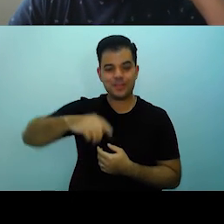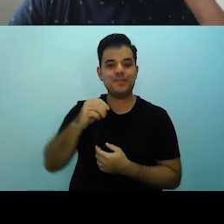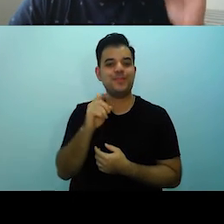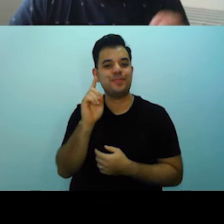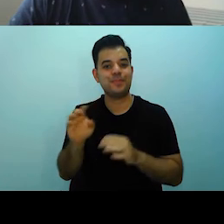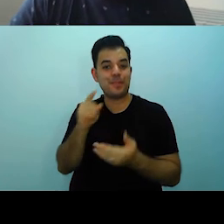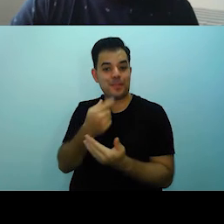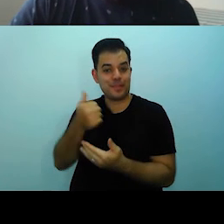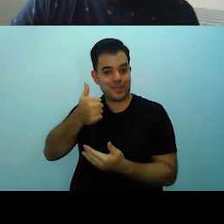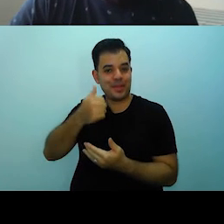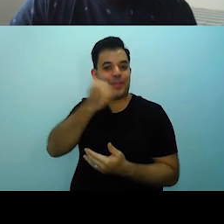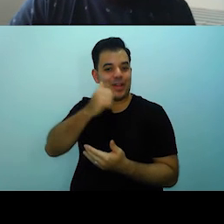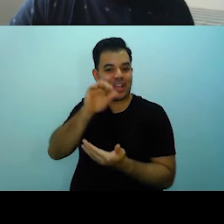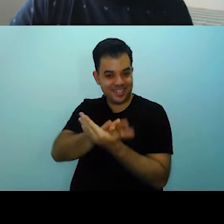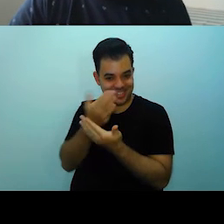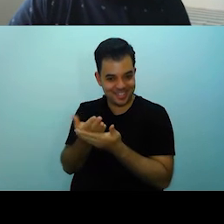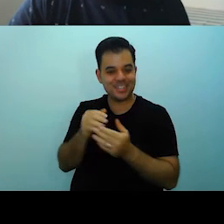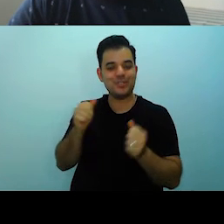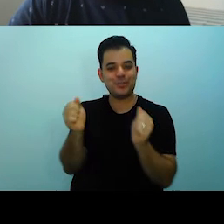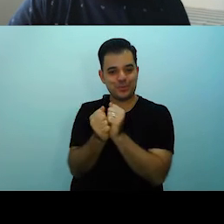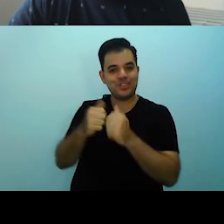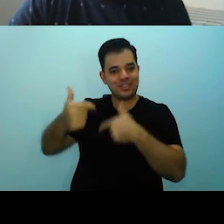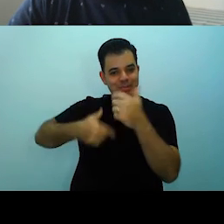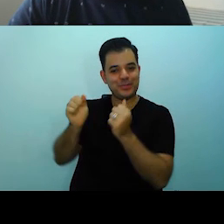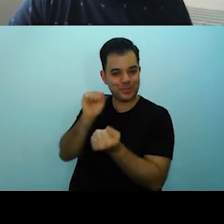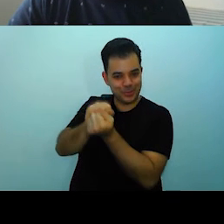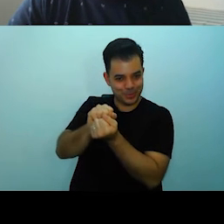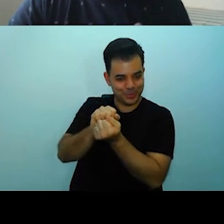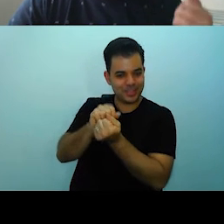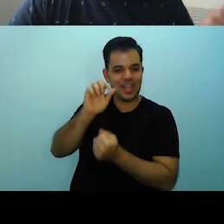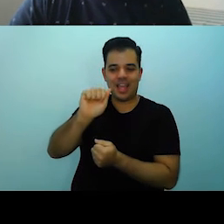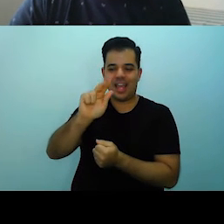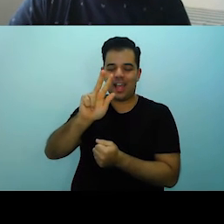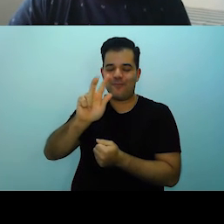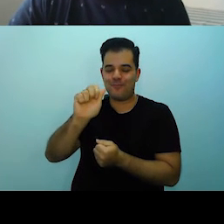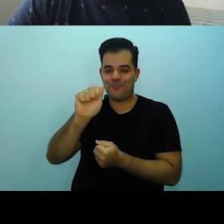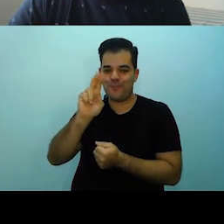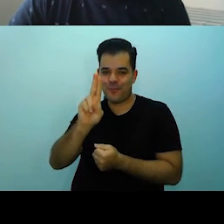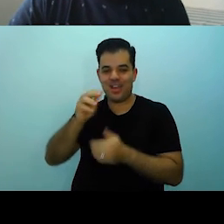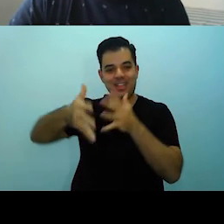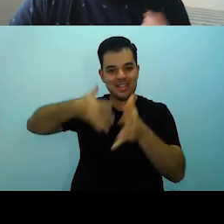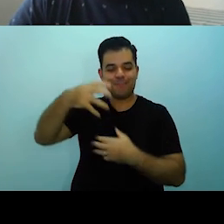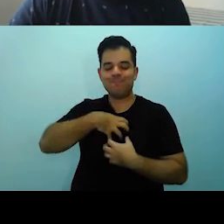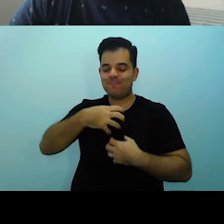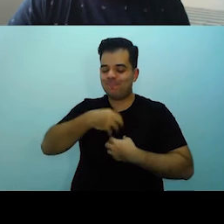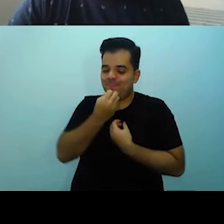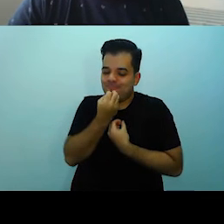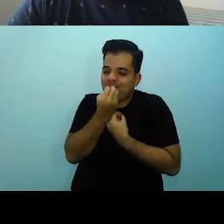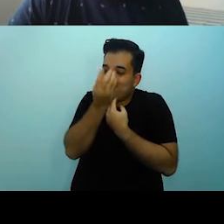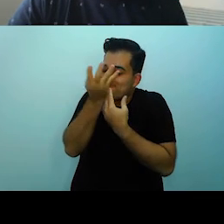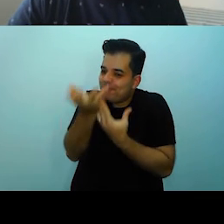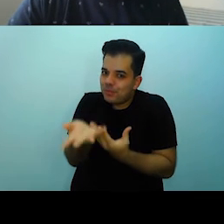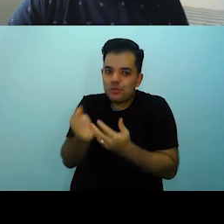uma das intérpretes que trabalhou com a gente, da Voar Libras, e eu queria que eles trouxessem qual foi o sentimento deles participar de um processo